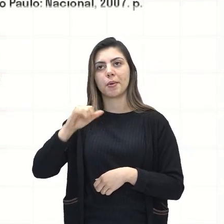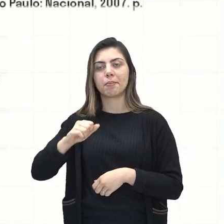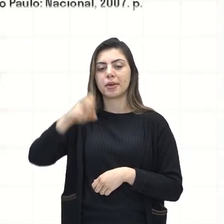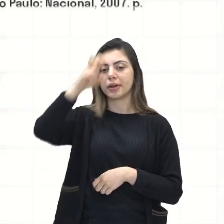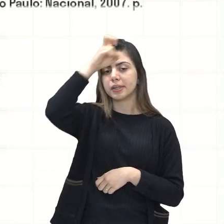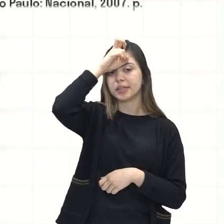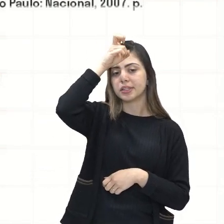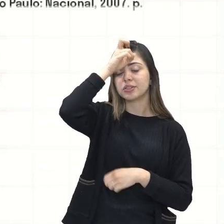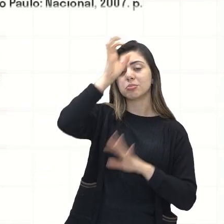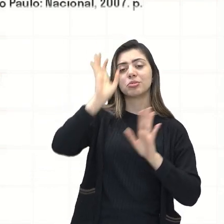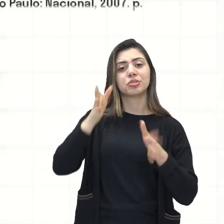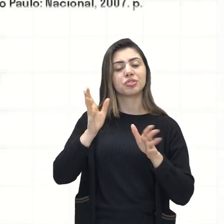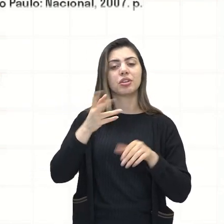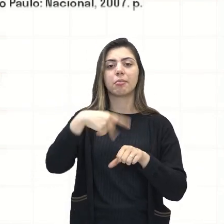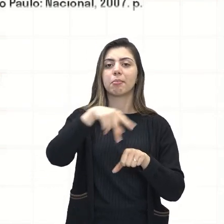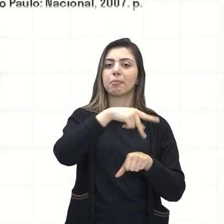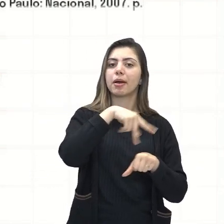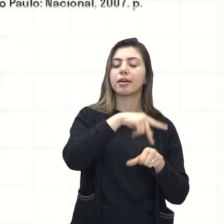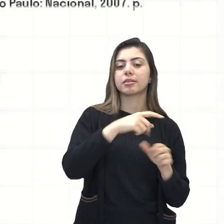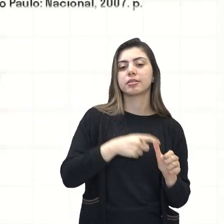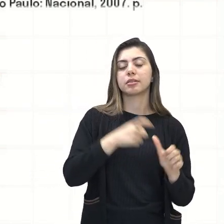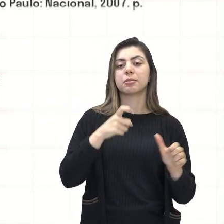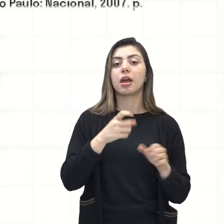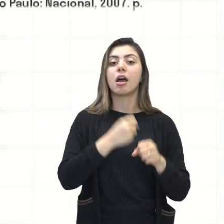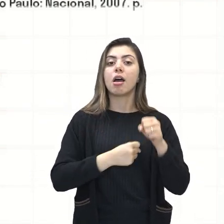que já eram independentes antes de